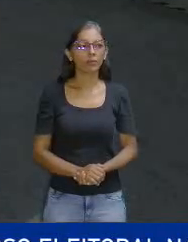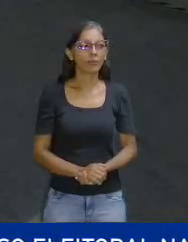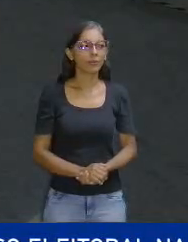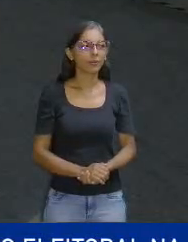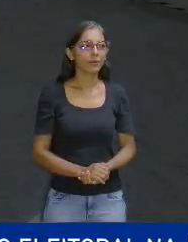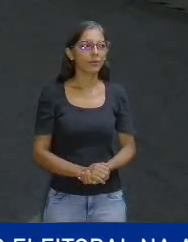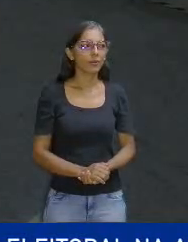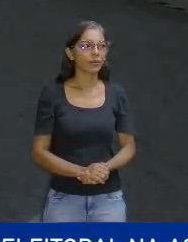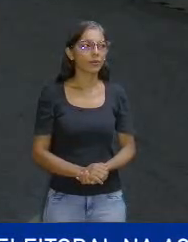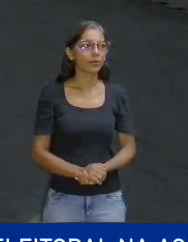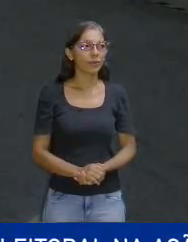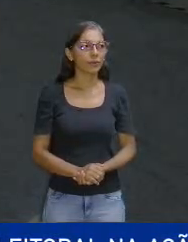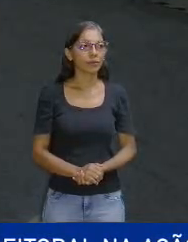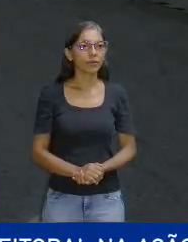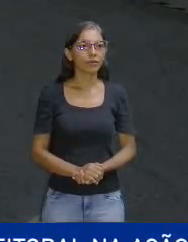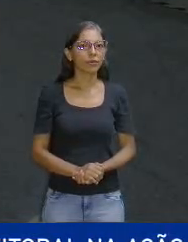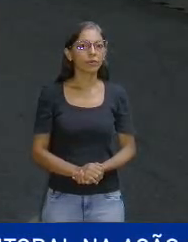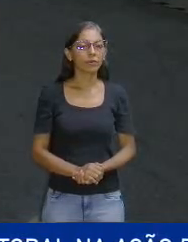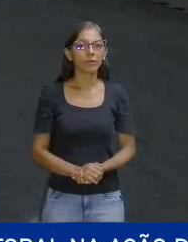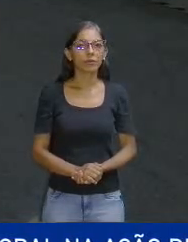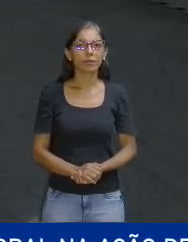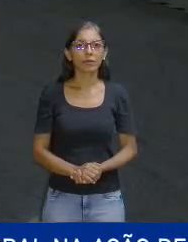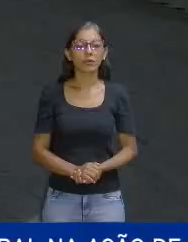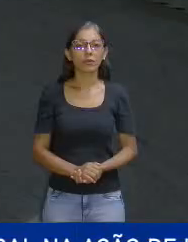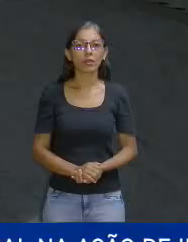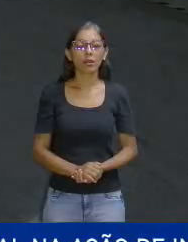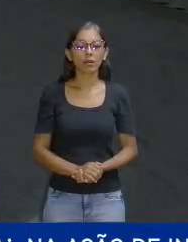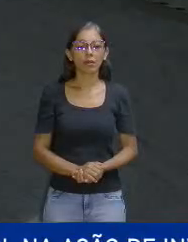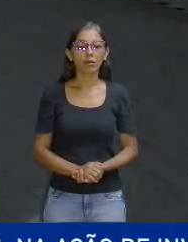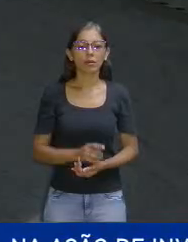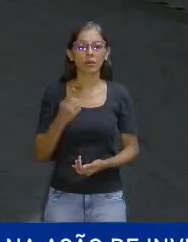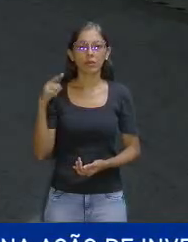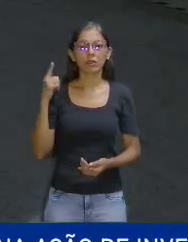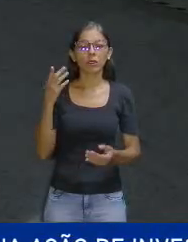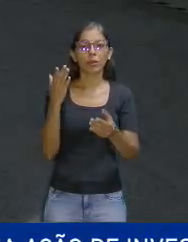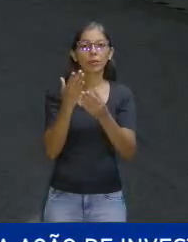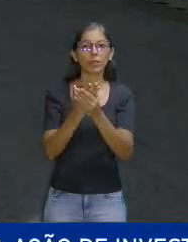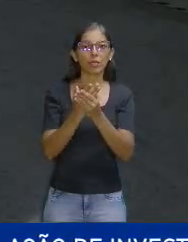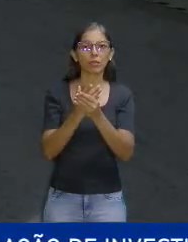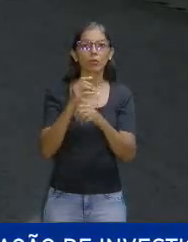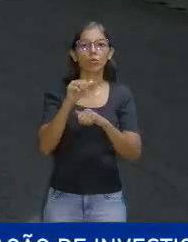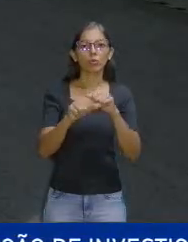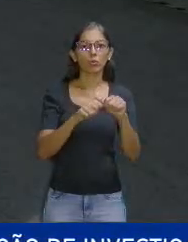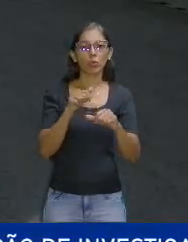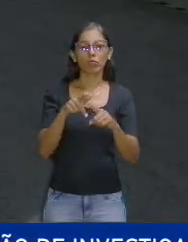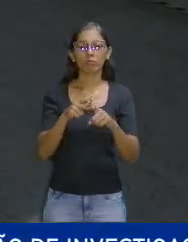Para mim, ele falou da intempestividade, que é aquele processo que a gente corrigiu, né?